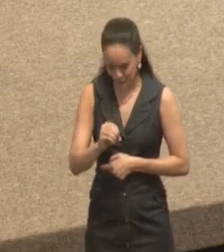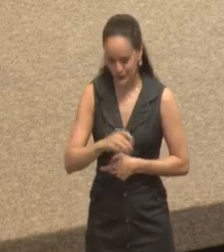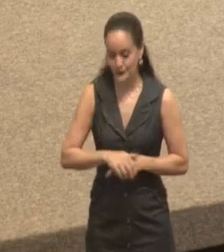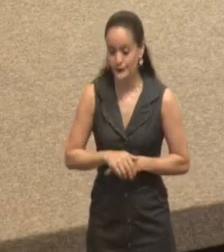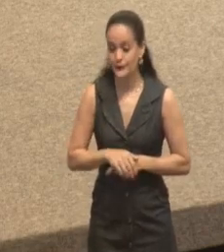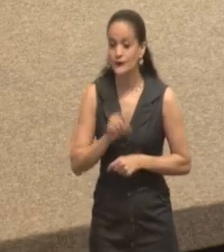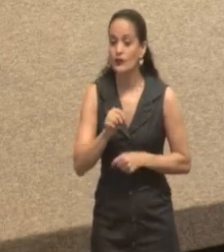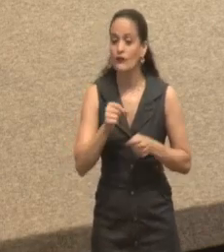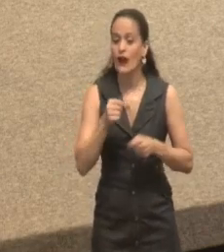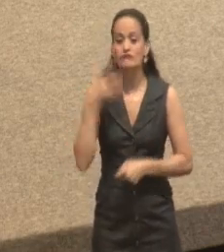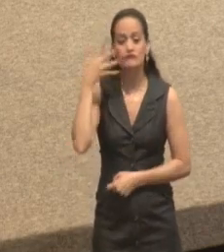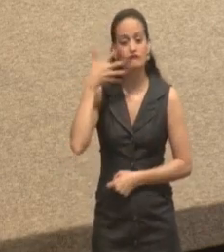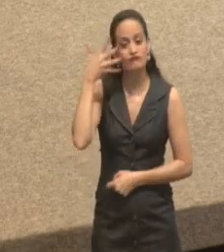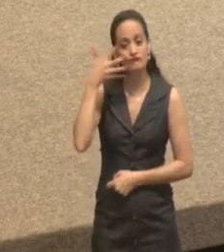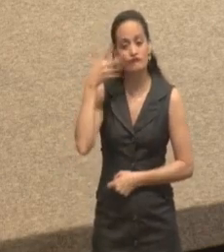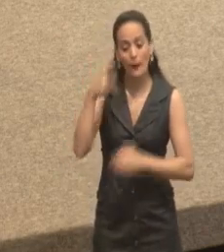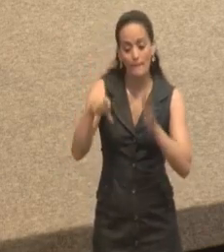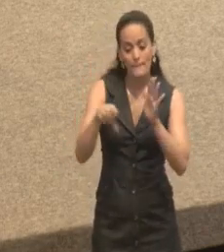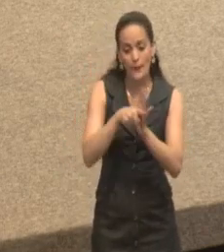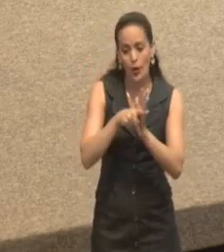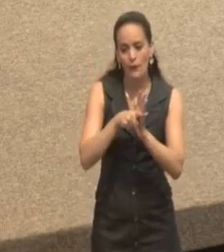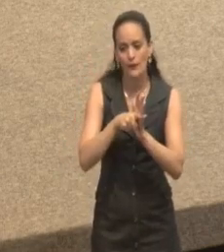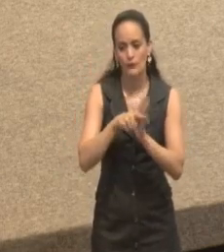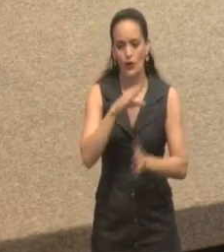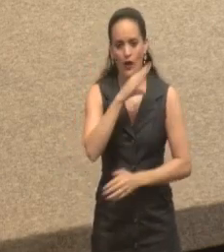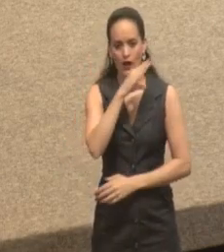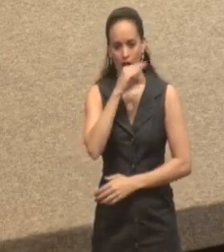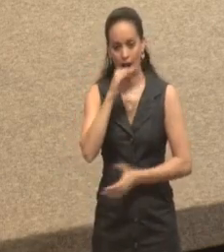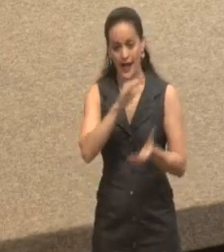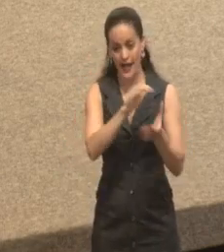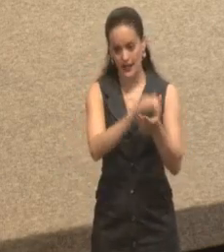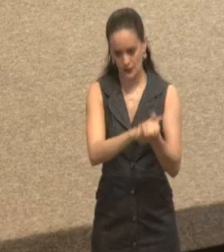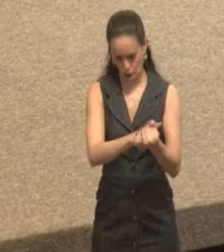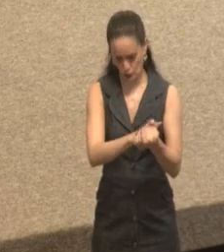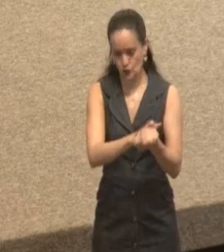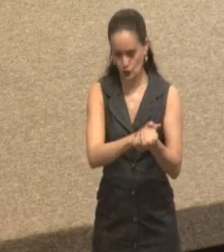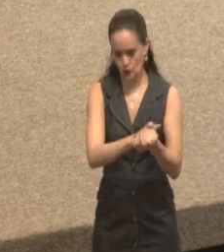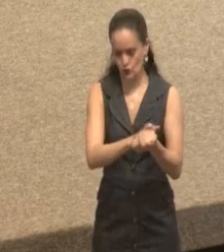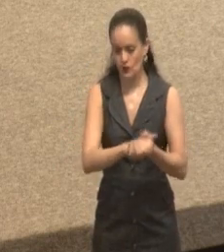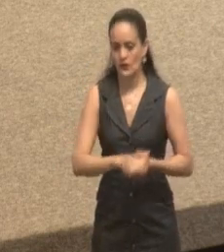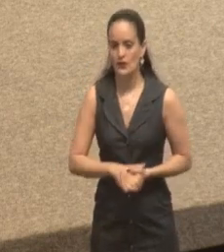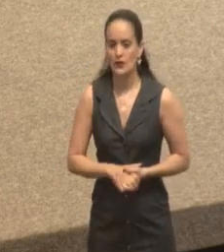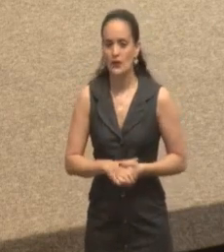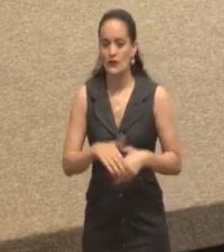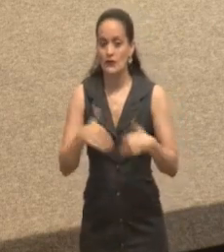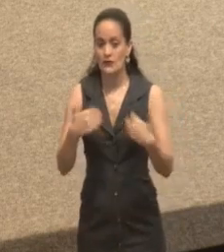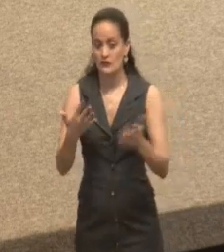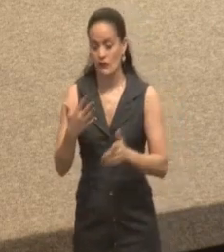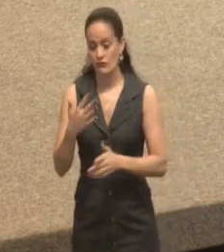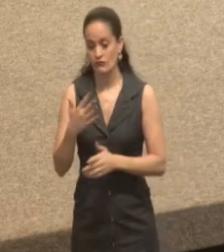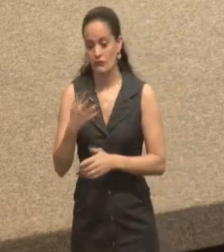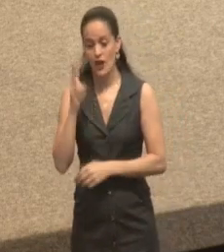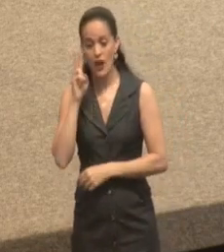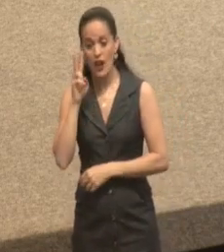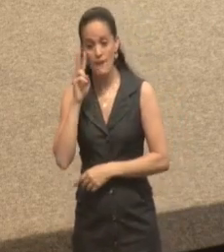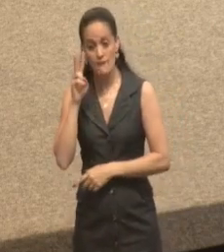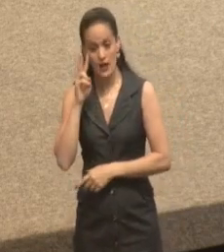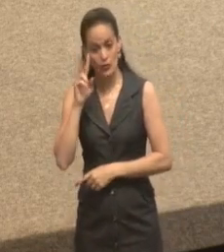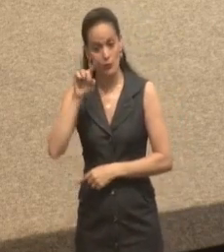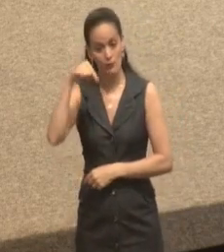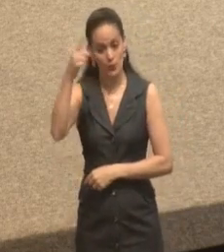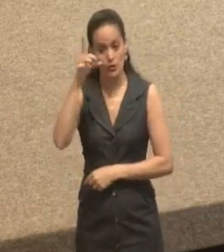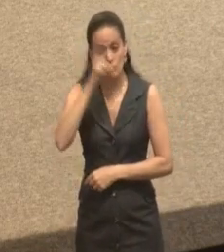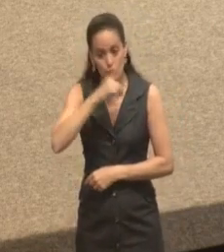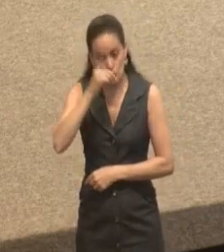que terá uma mensagem, uma palavra muito especial para os casais. Então, lembramos, então, que classe